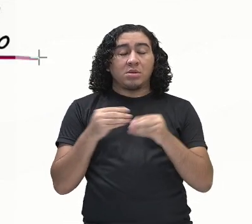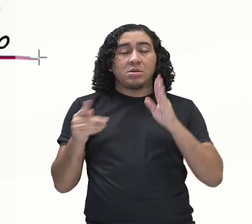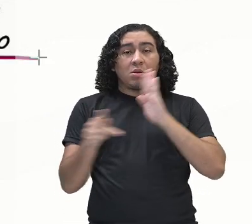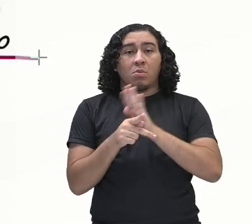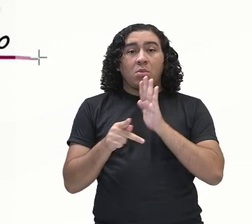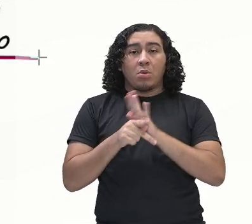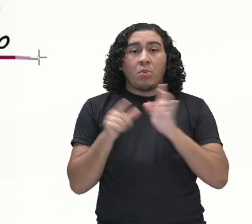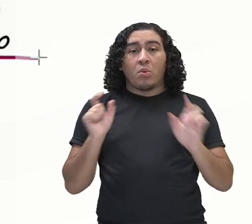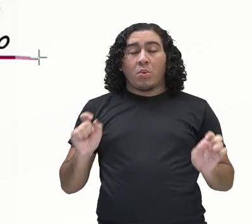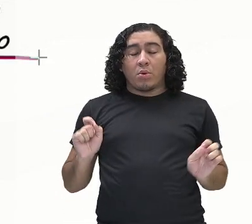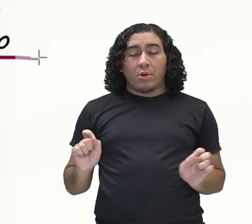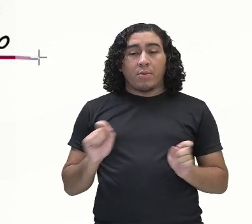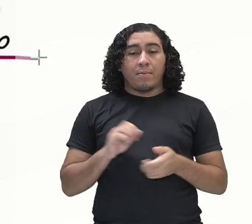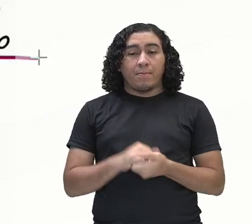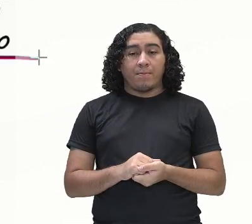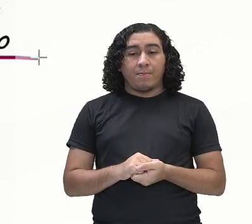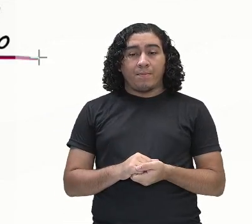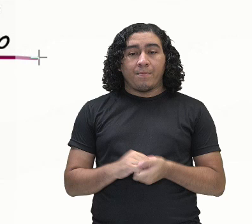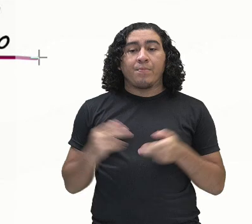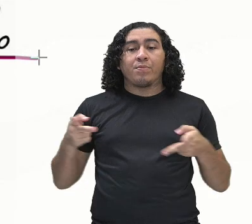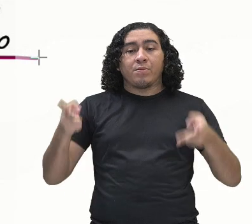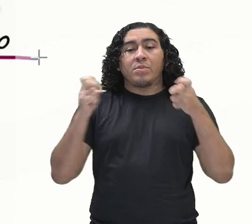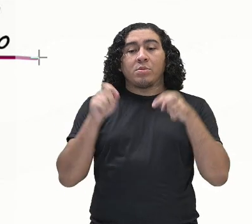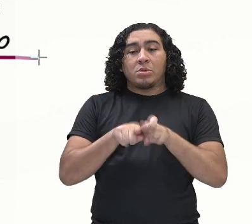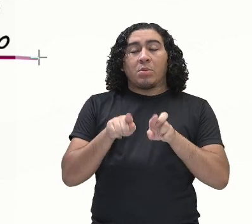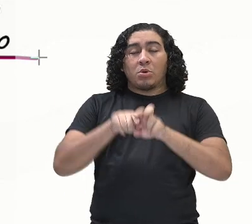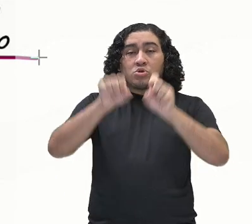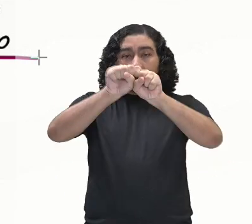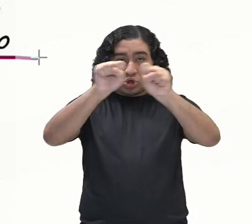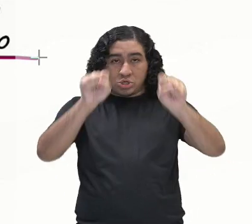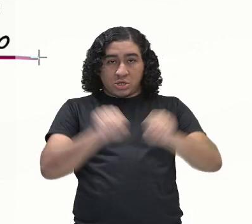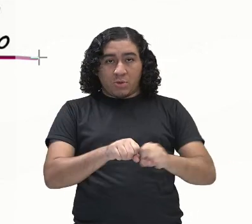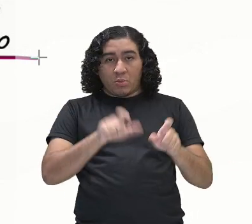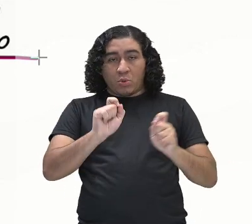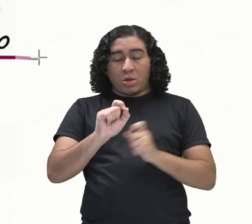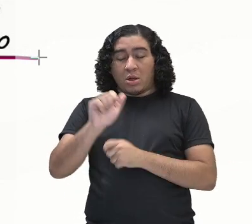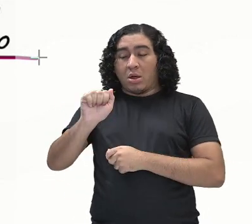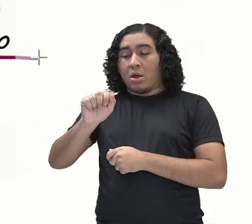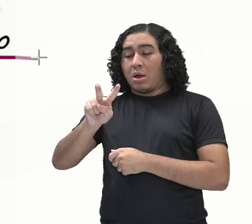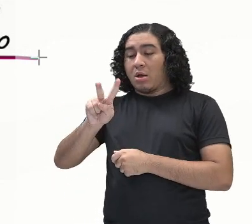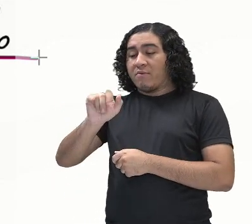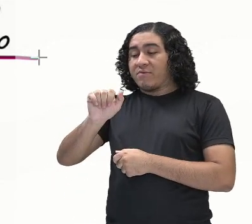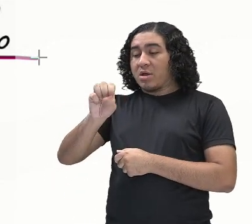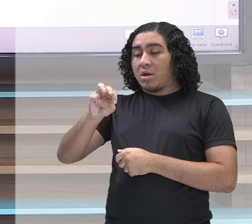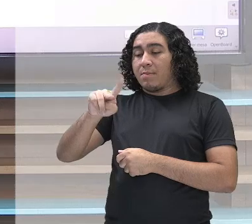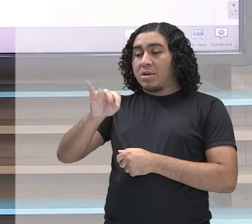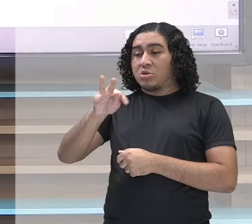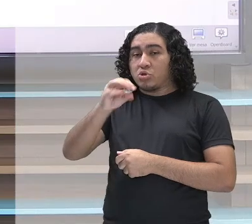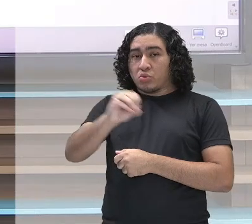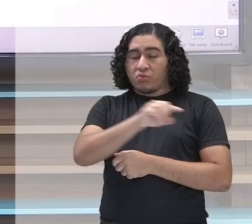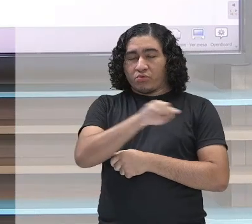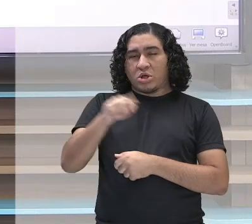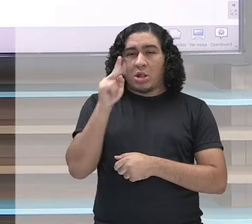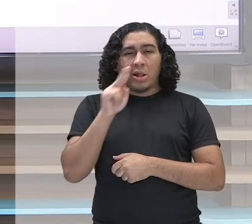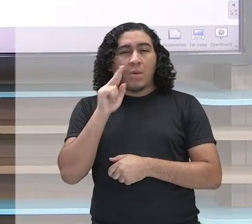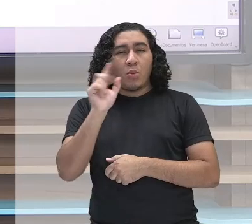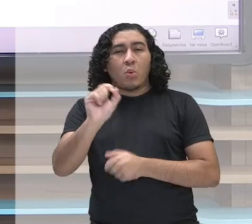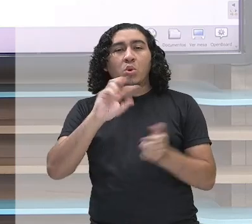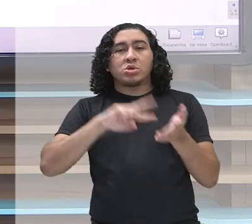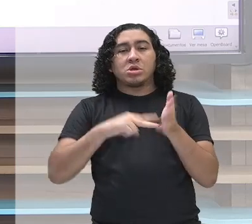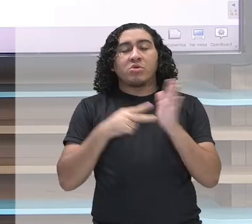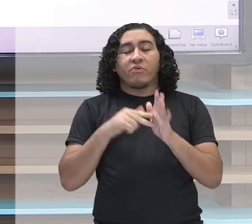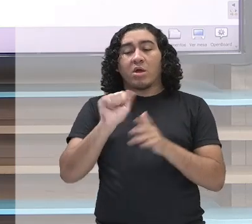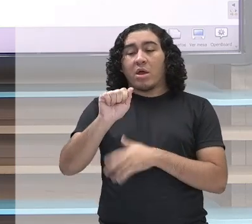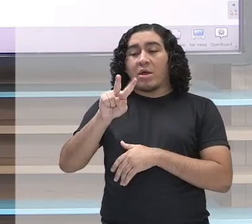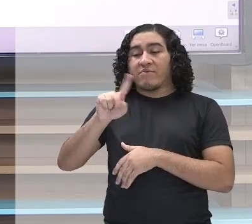mercado monopolista, a gente vai observar o sistema de aviamento. Vocês lembram aí o que é o aviamento, que